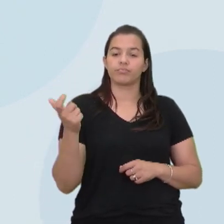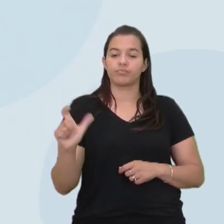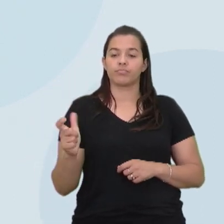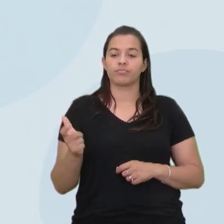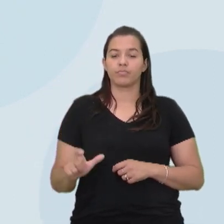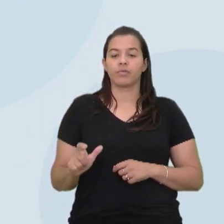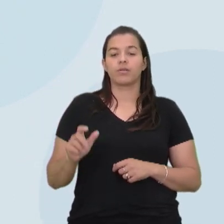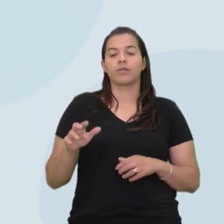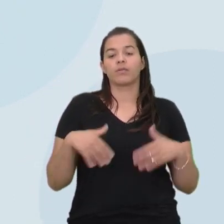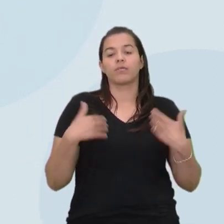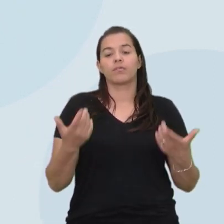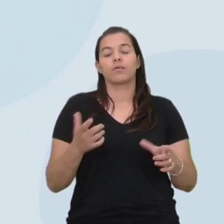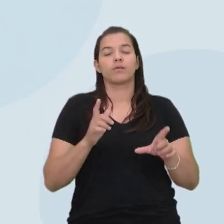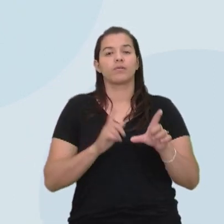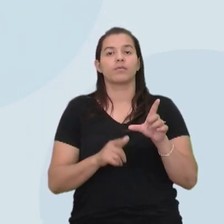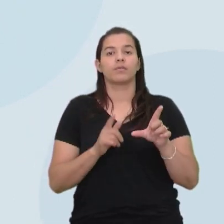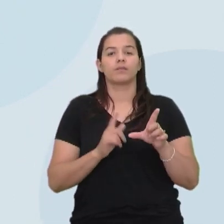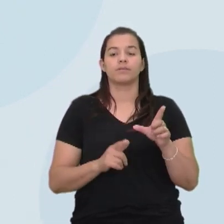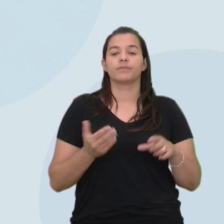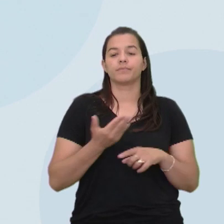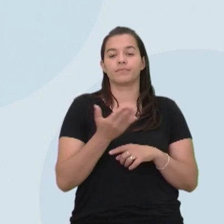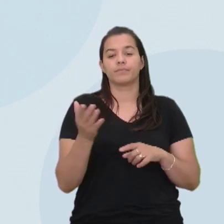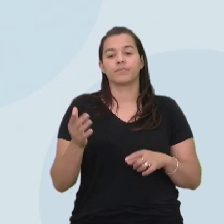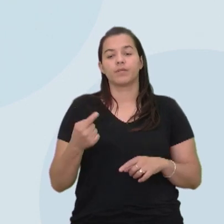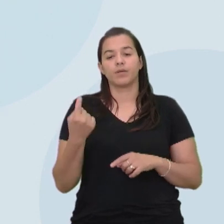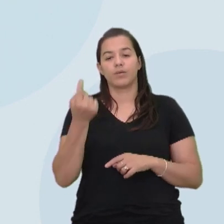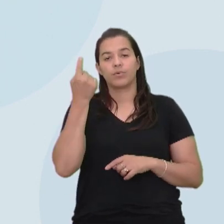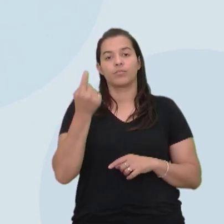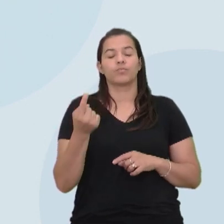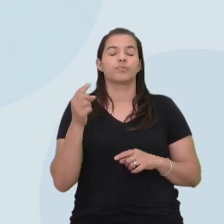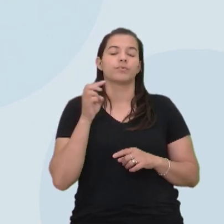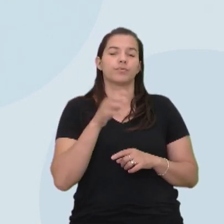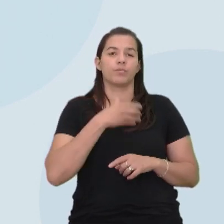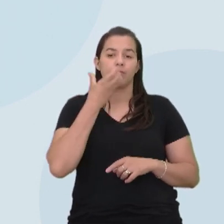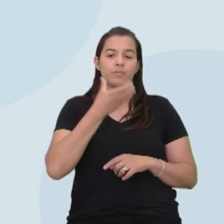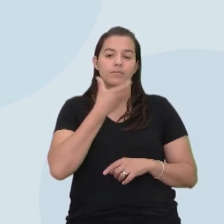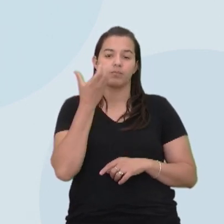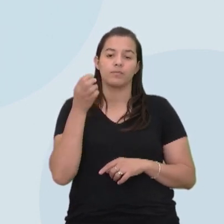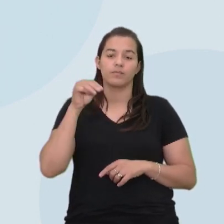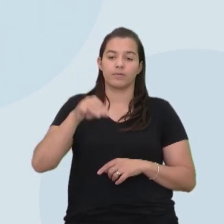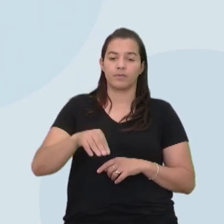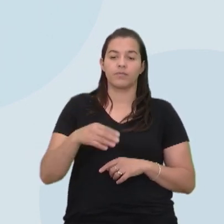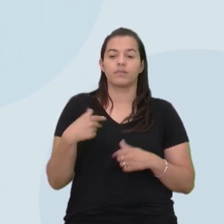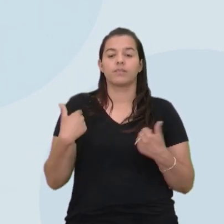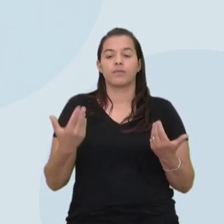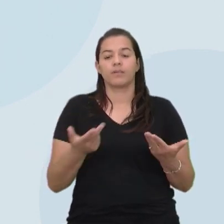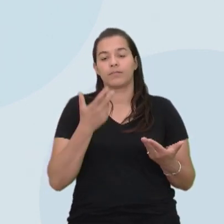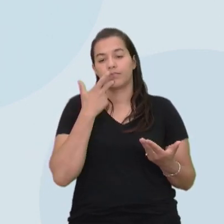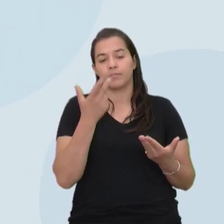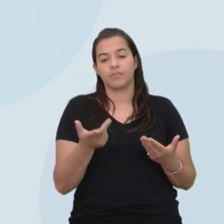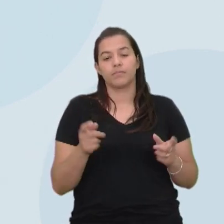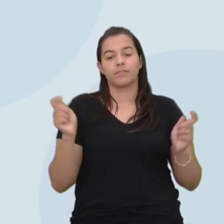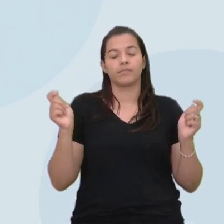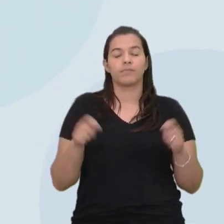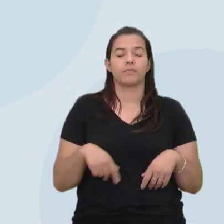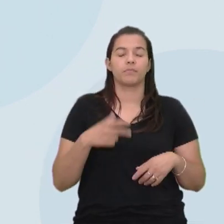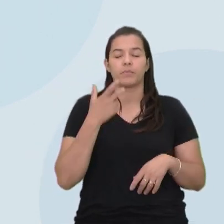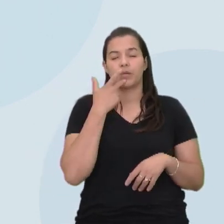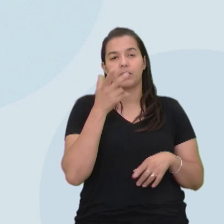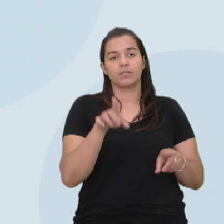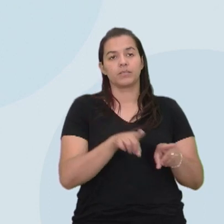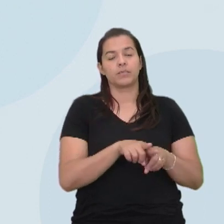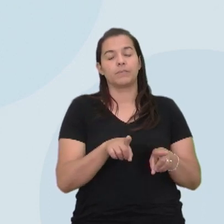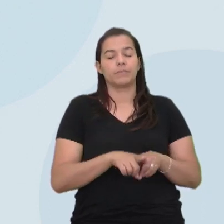a letra, qual é a posição da letra. Então aqui, letra 1 de maçã, ele vai falar letra M. Letra 2 de maçã, letra A, ele pode falar isso. Pode falar